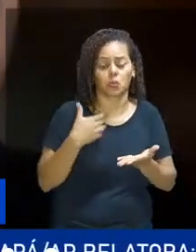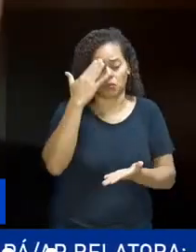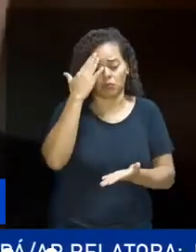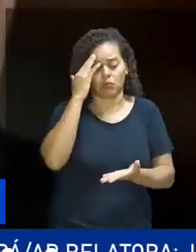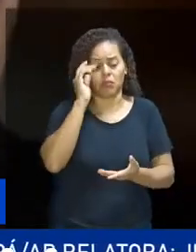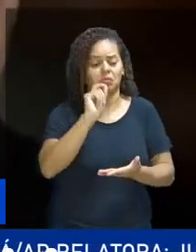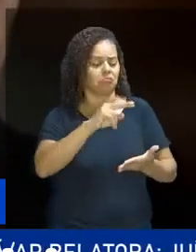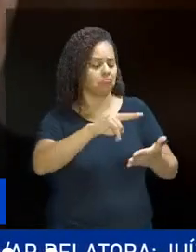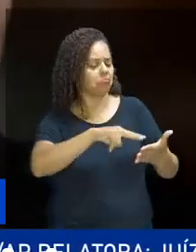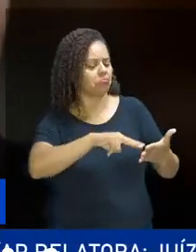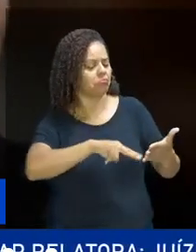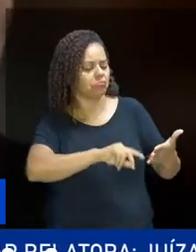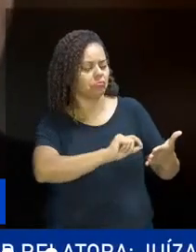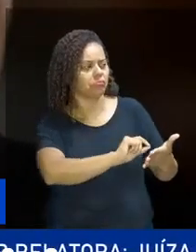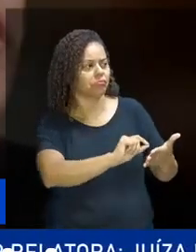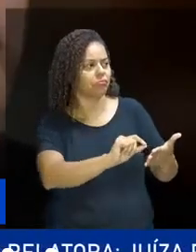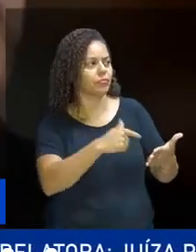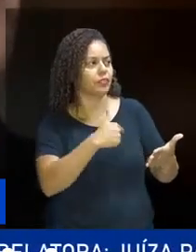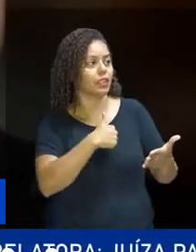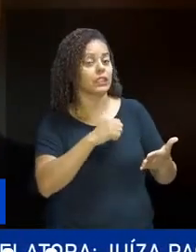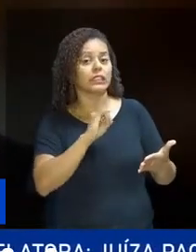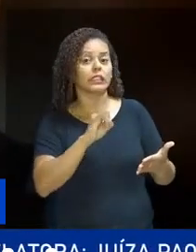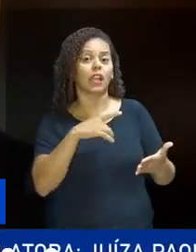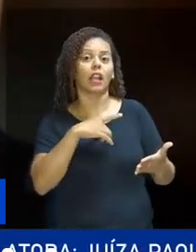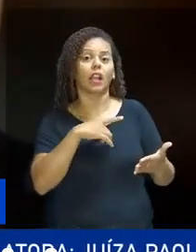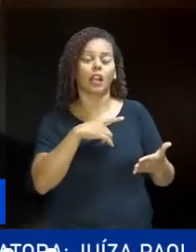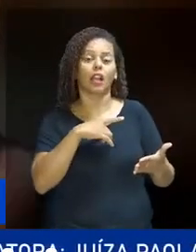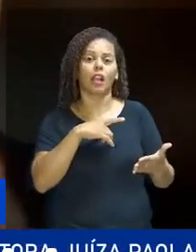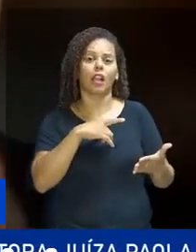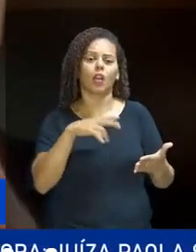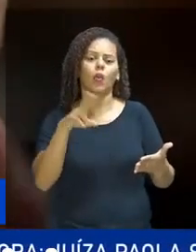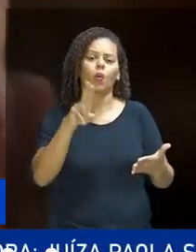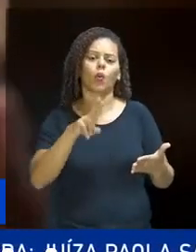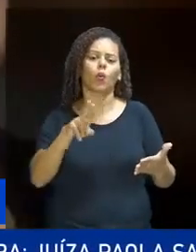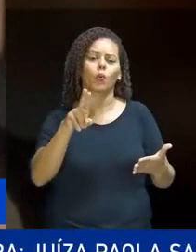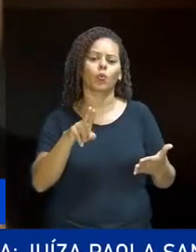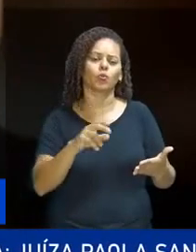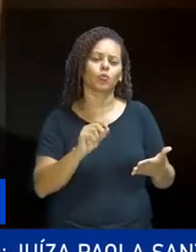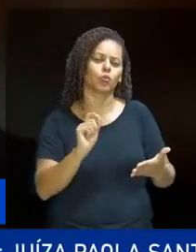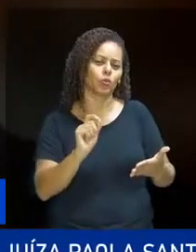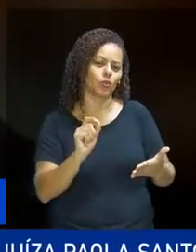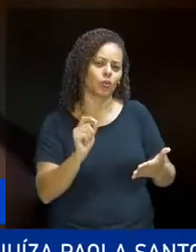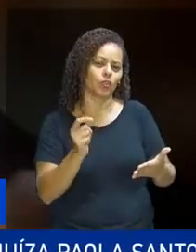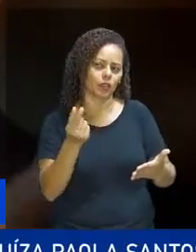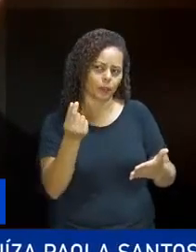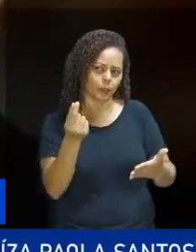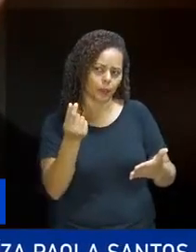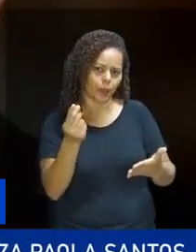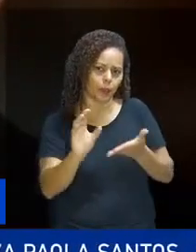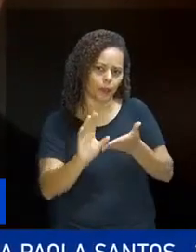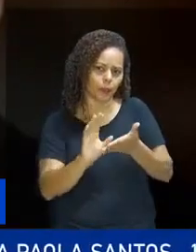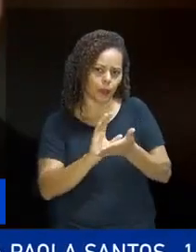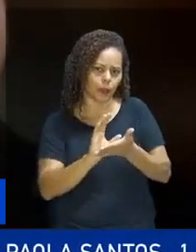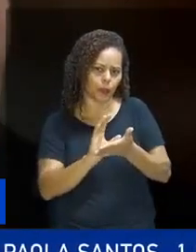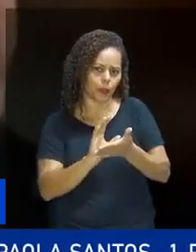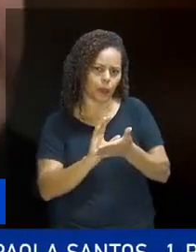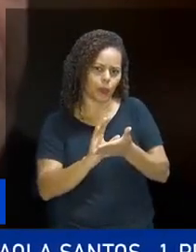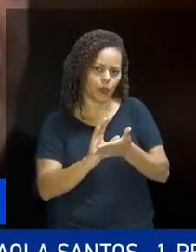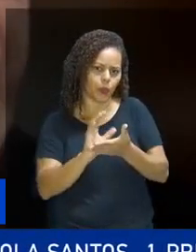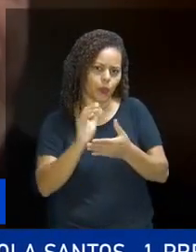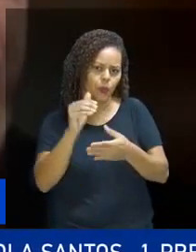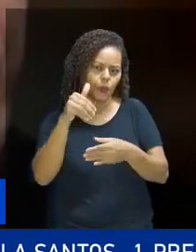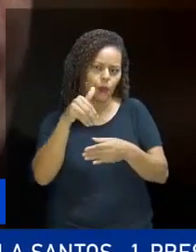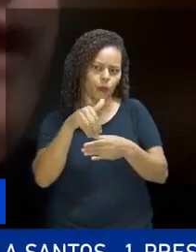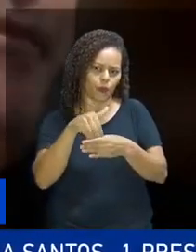que se utilizou verbos do Fundo de Financiamento de Campanhas